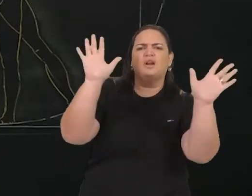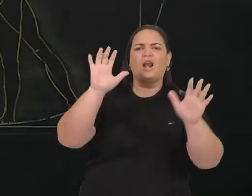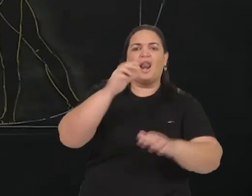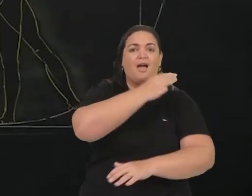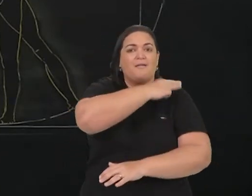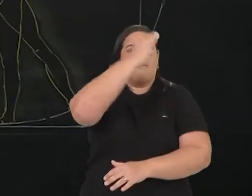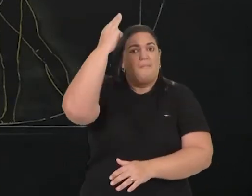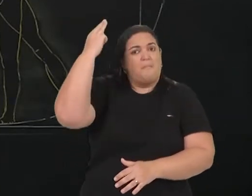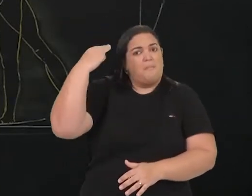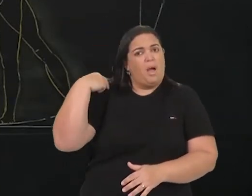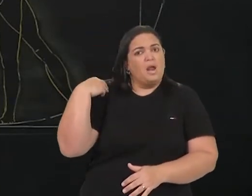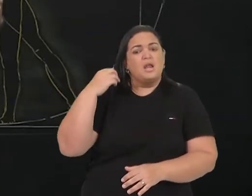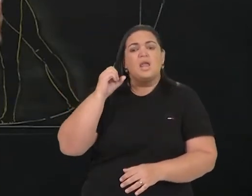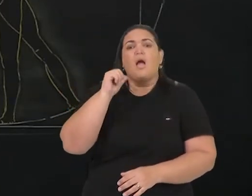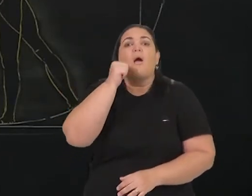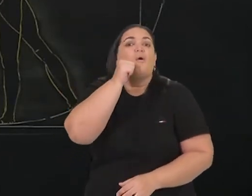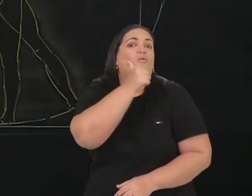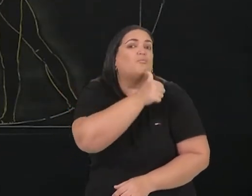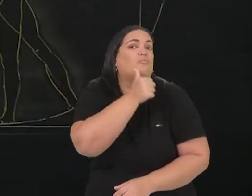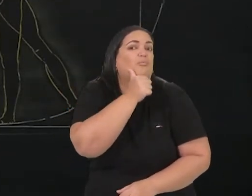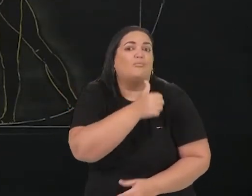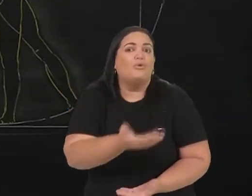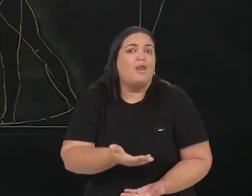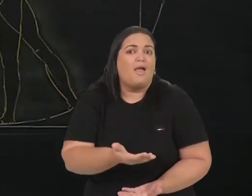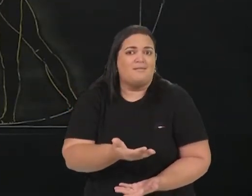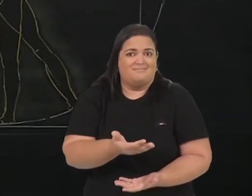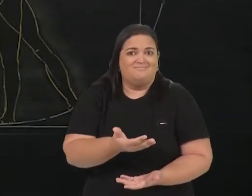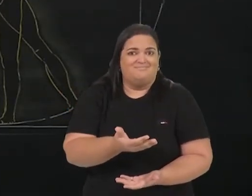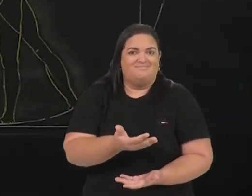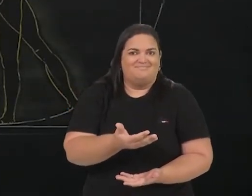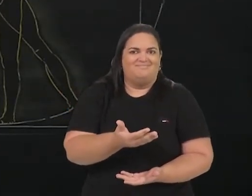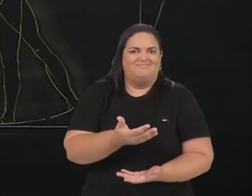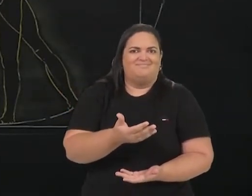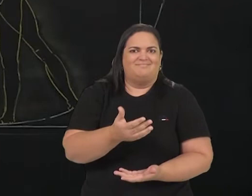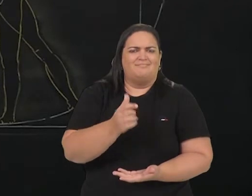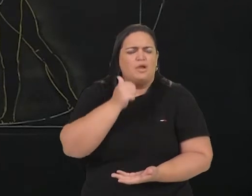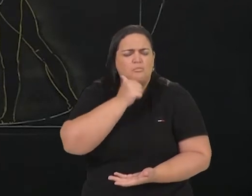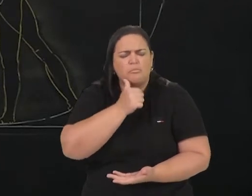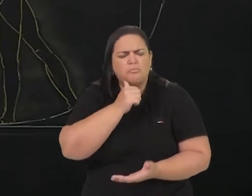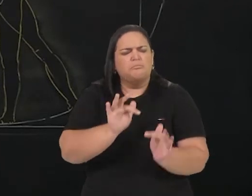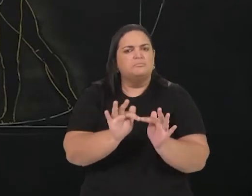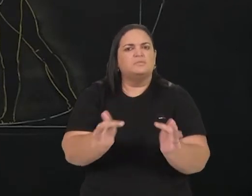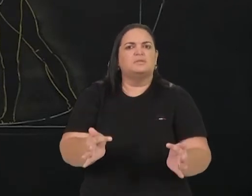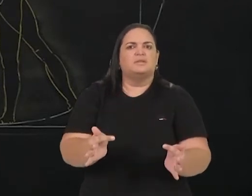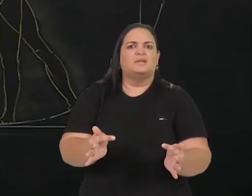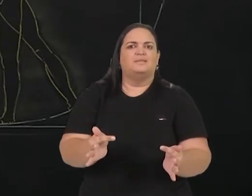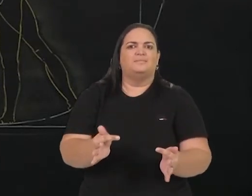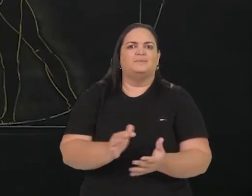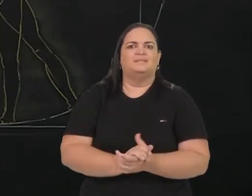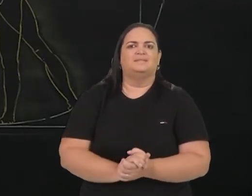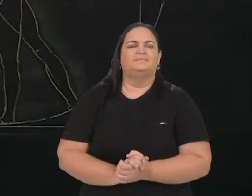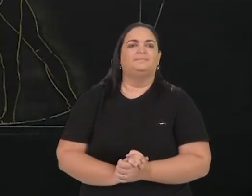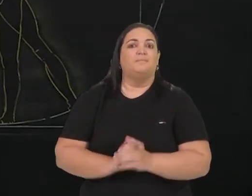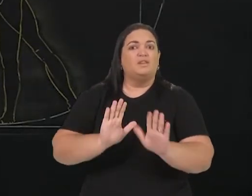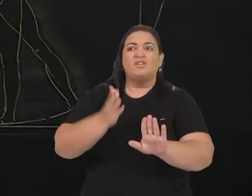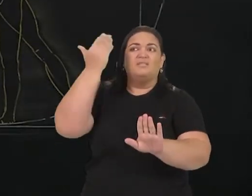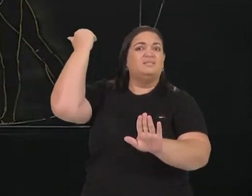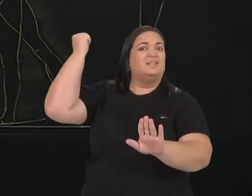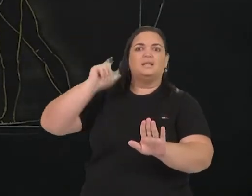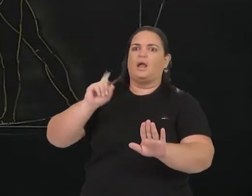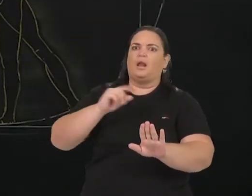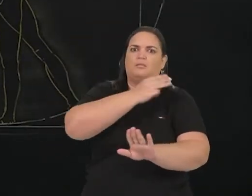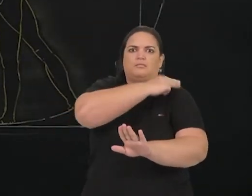Maria na condição humana do que na condição de santa, como se fazia mais frequentemente na Idade Média.